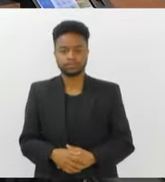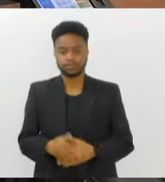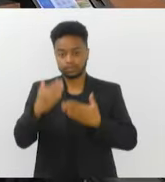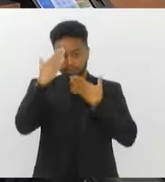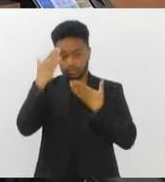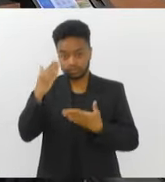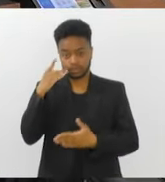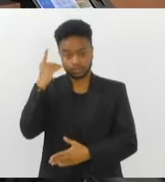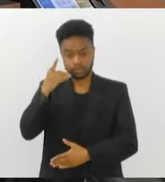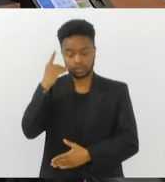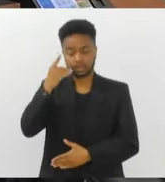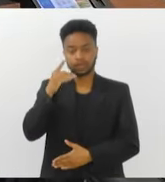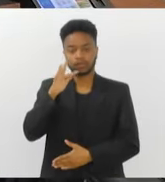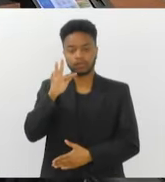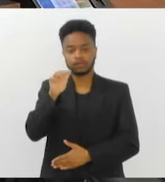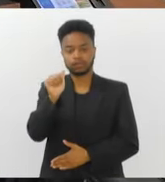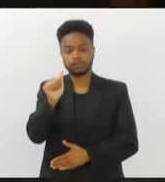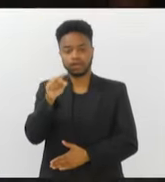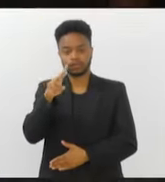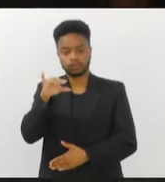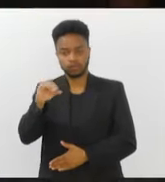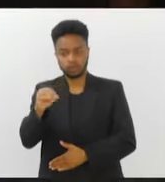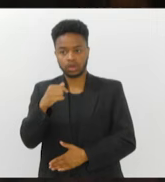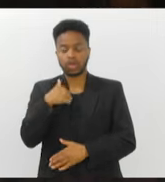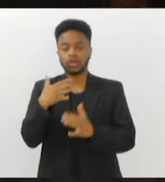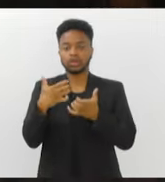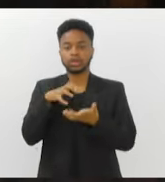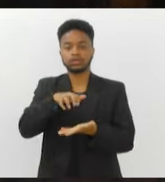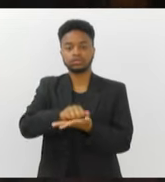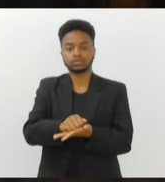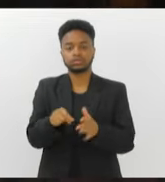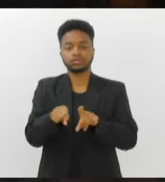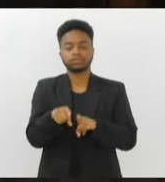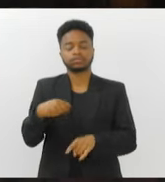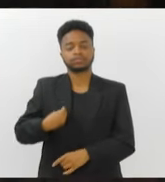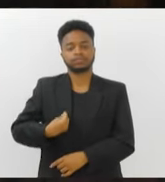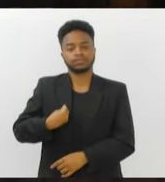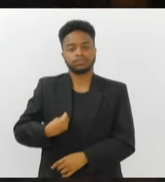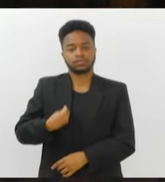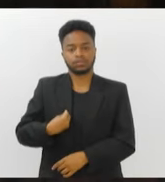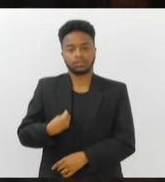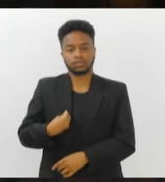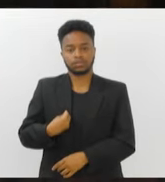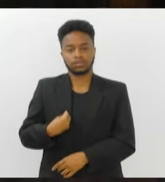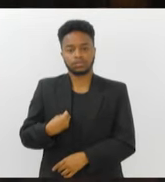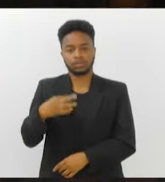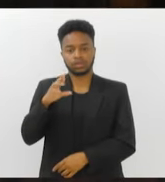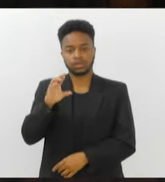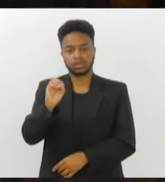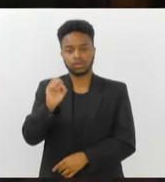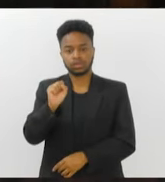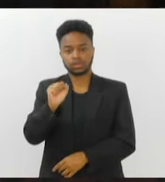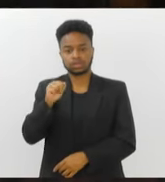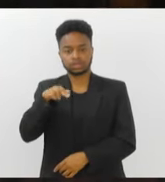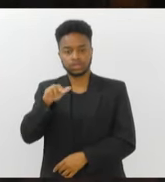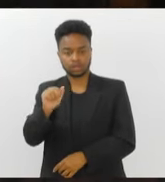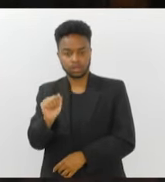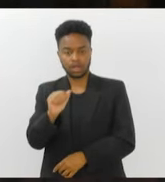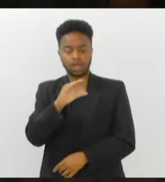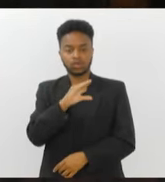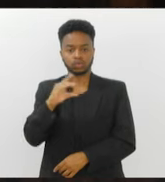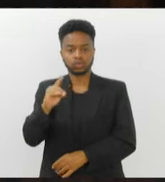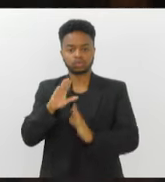Obrigado, deputado Flávio Serafini. Gostaria de registrar a presença da Rosana Fernandes, coordenadora da